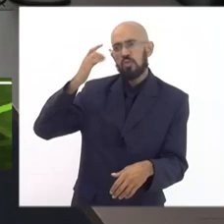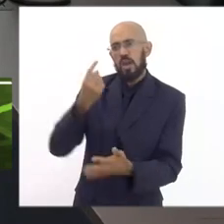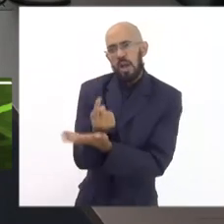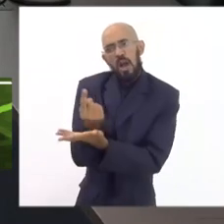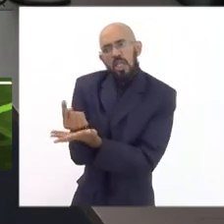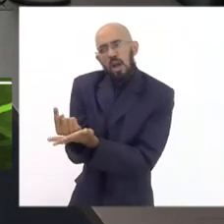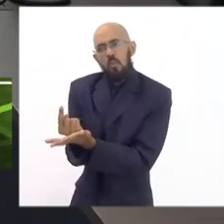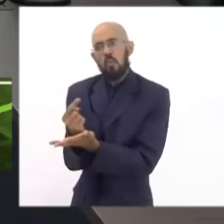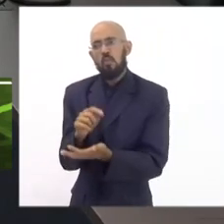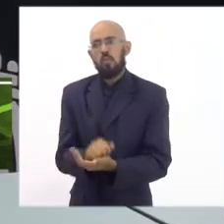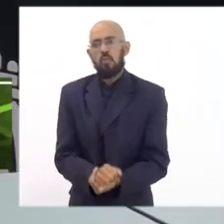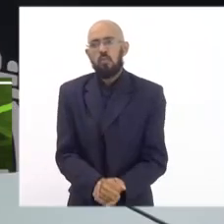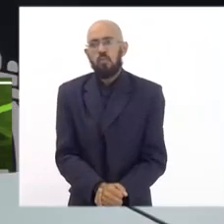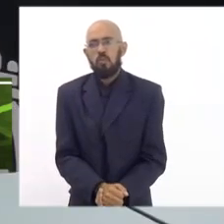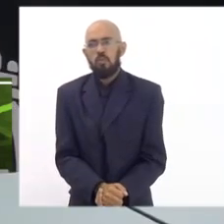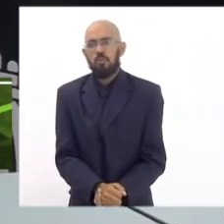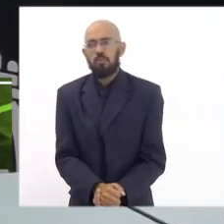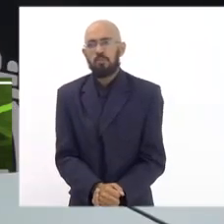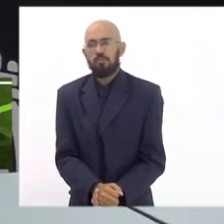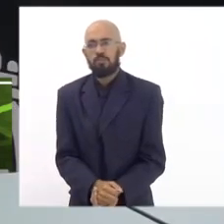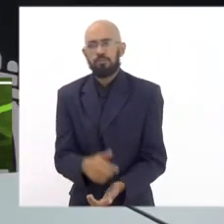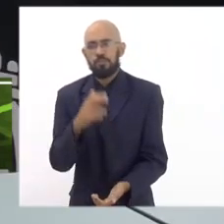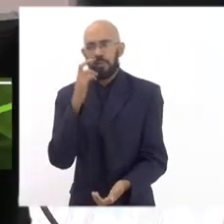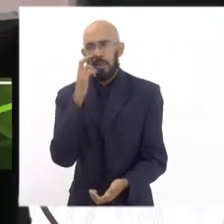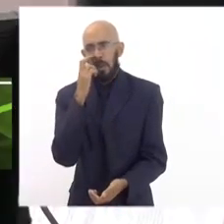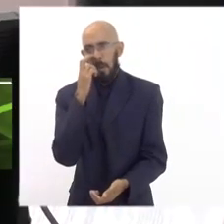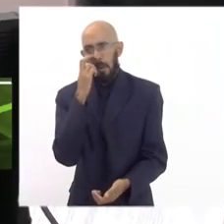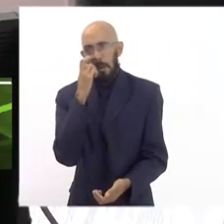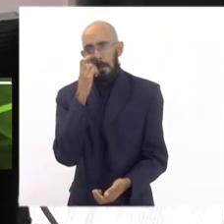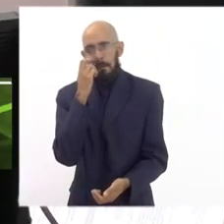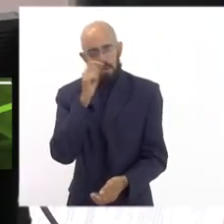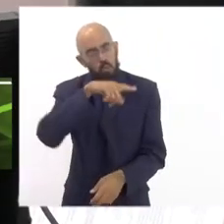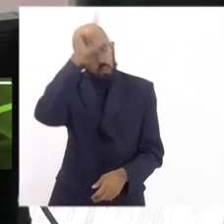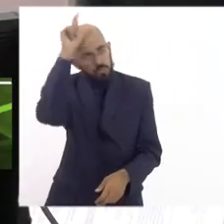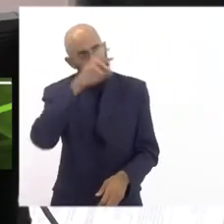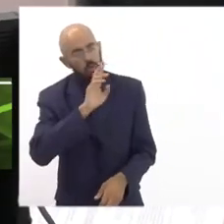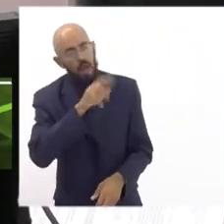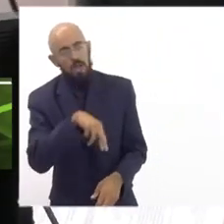também acho. Disso. Sim, querido. Mas eu lembro, Luiz Paulo tem razão.